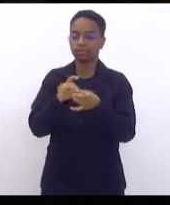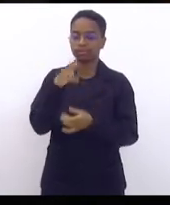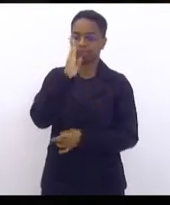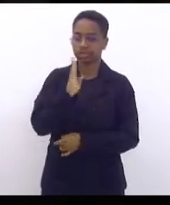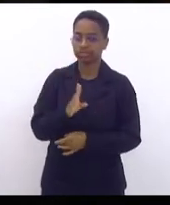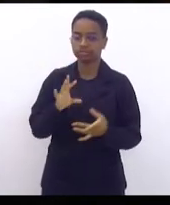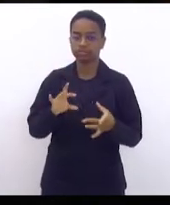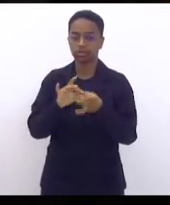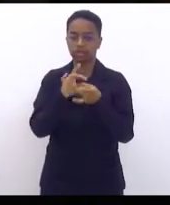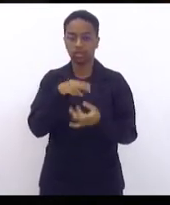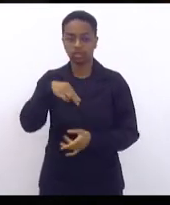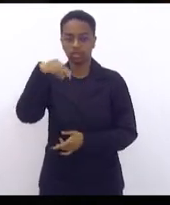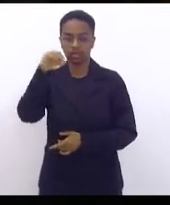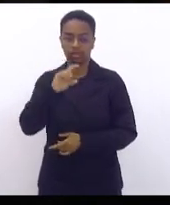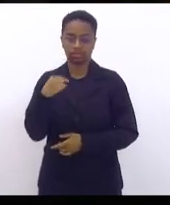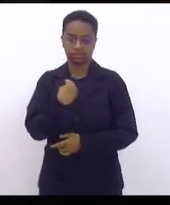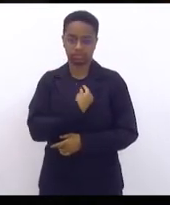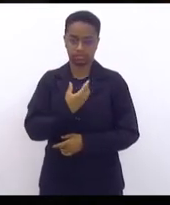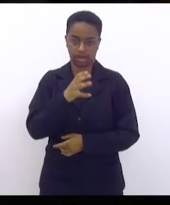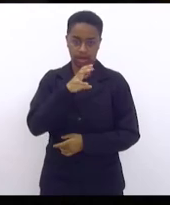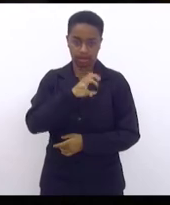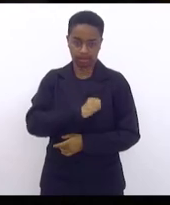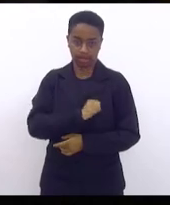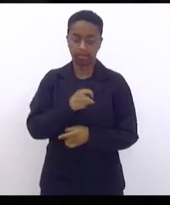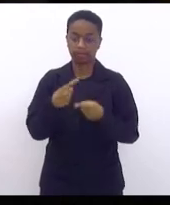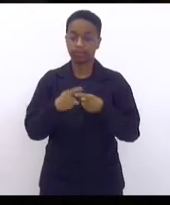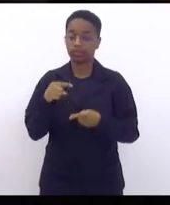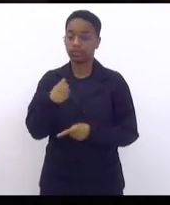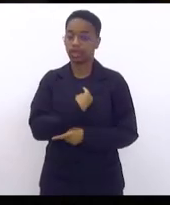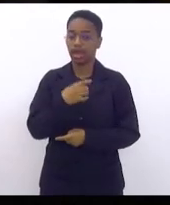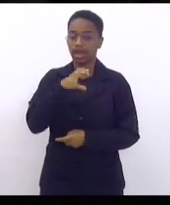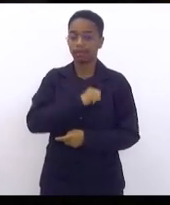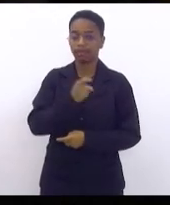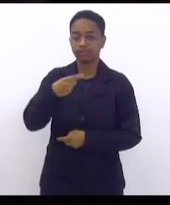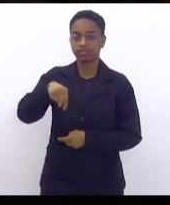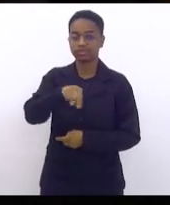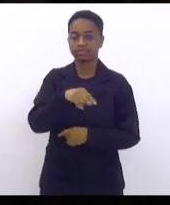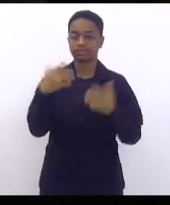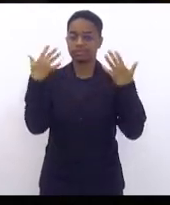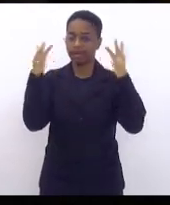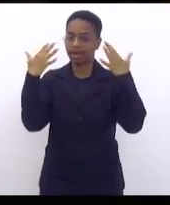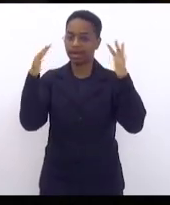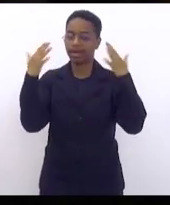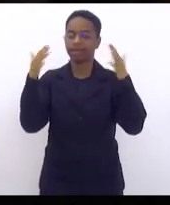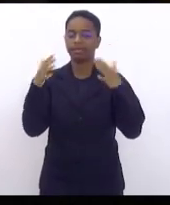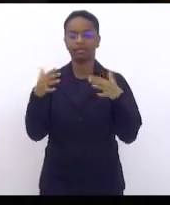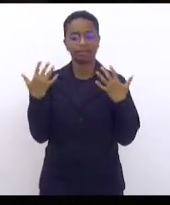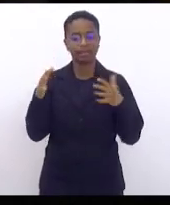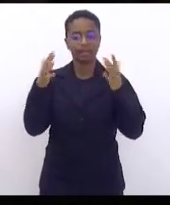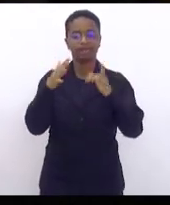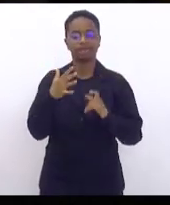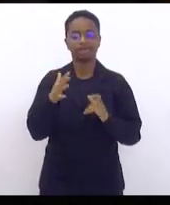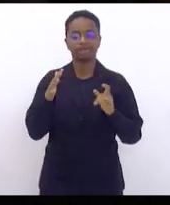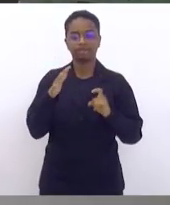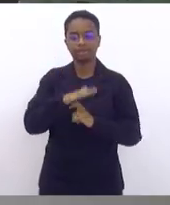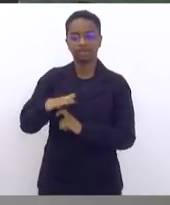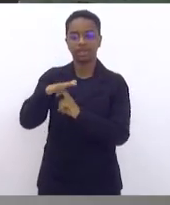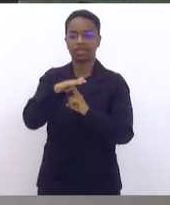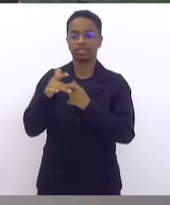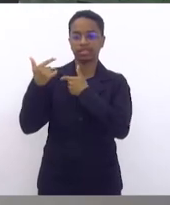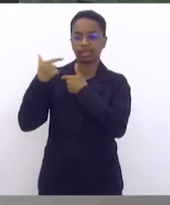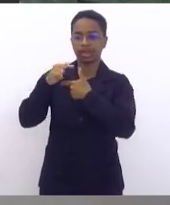Nordeste, que todos nós amamos. Nós amamos vocês. Parabéns! Viva a Feira de Tradição